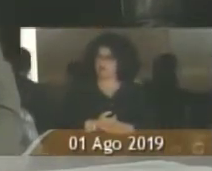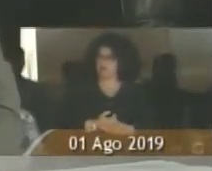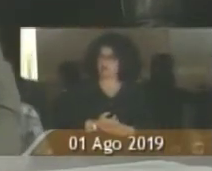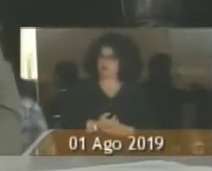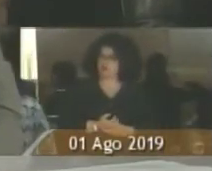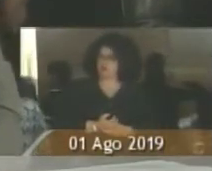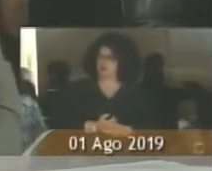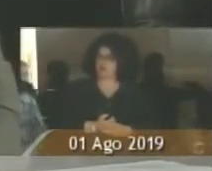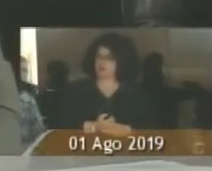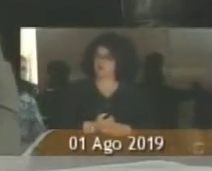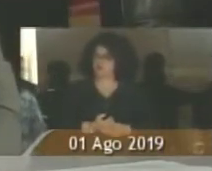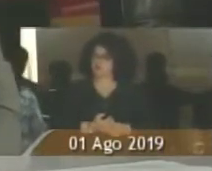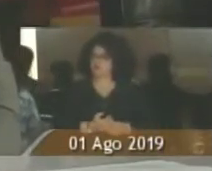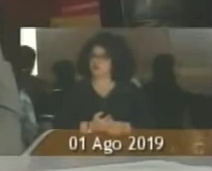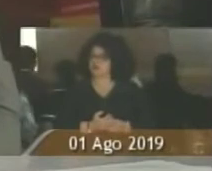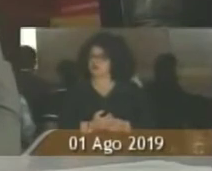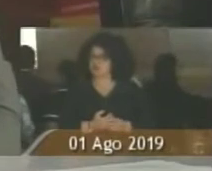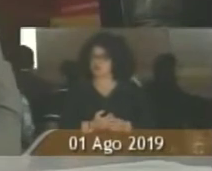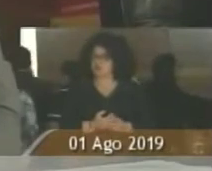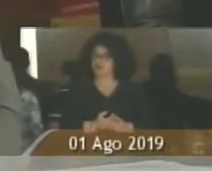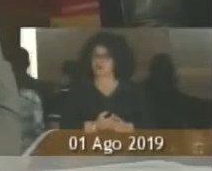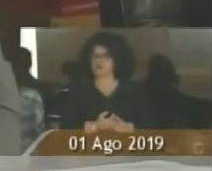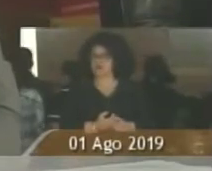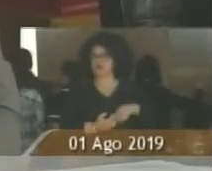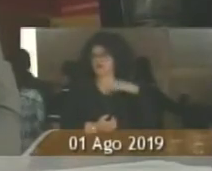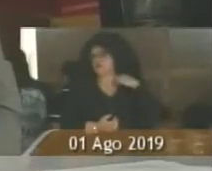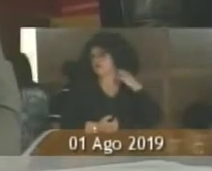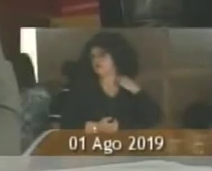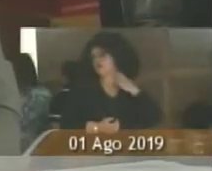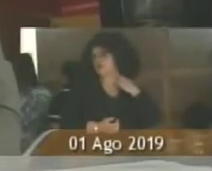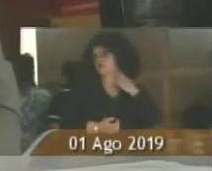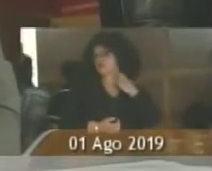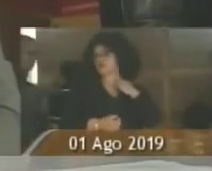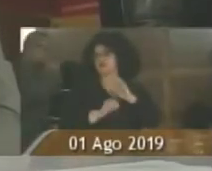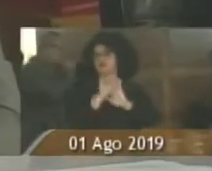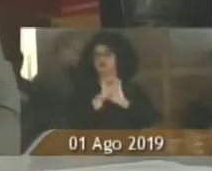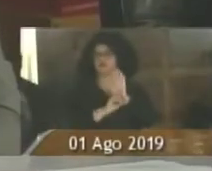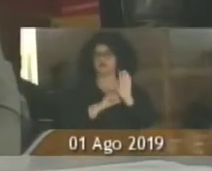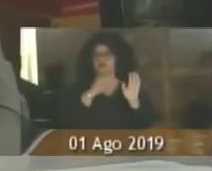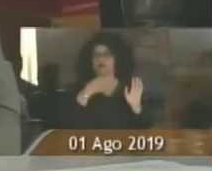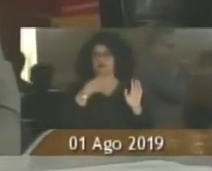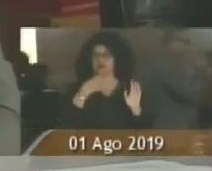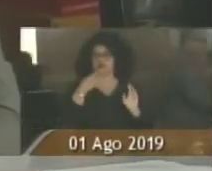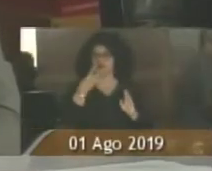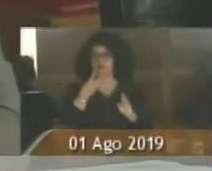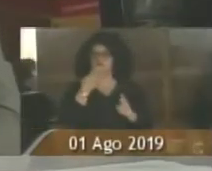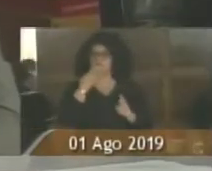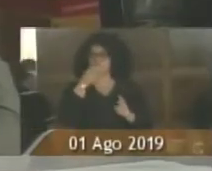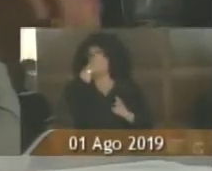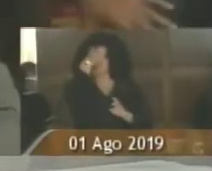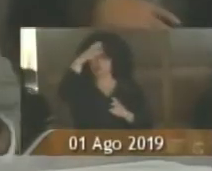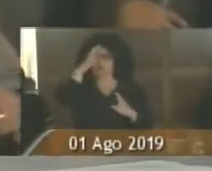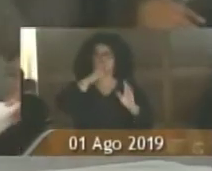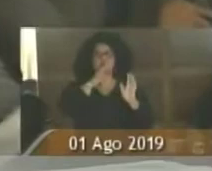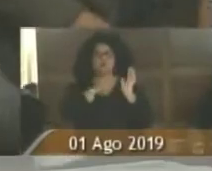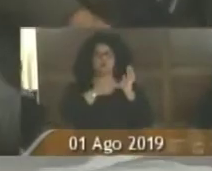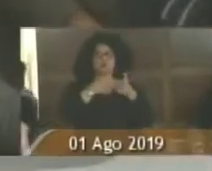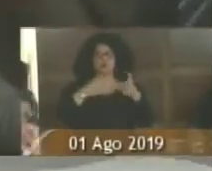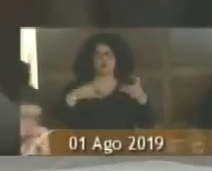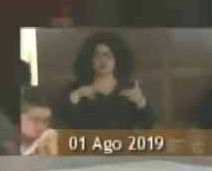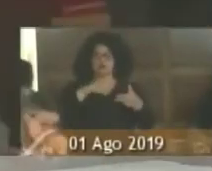canaleta e drenagem no final da rua Volta Redonda, bairro em Cruz da Enseada. E ofício 443, prefeito municipal, em resposta às indicações do vereador